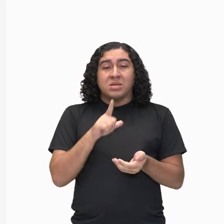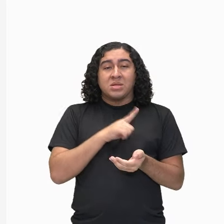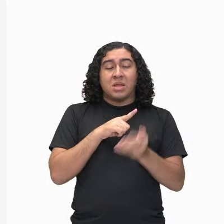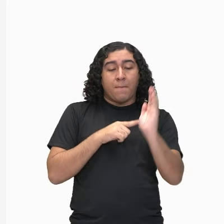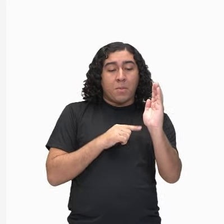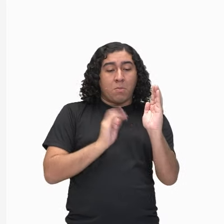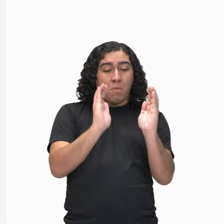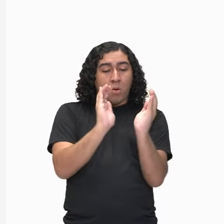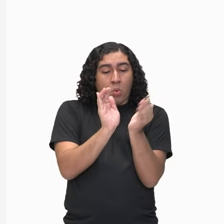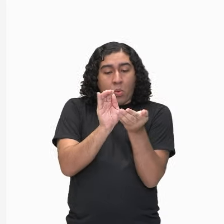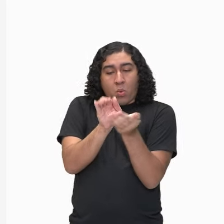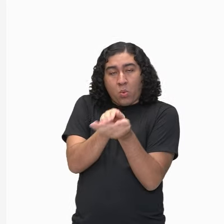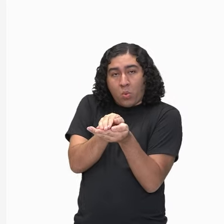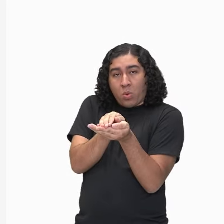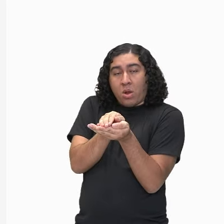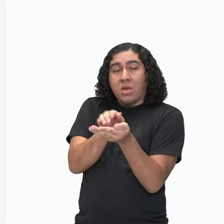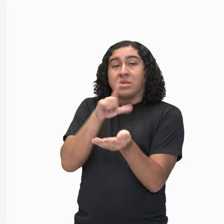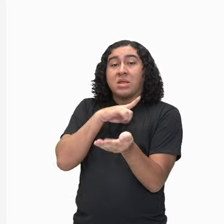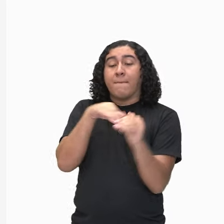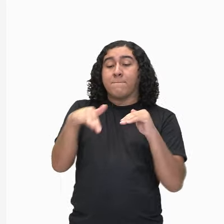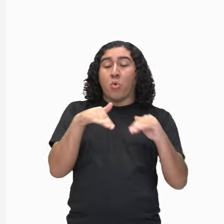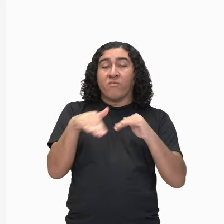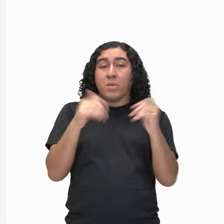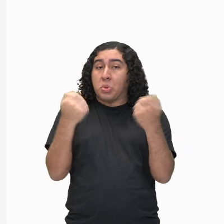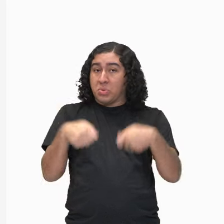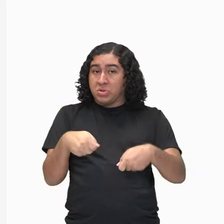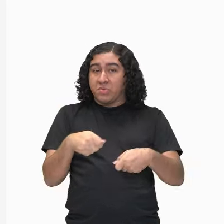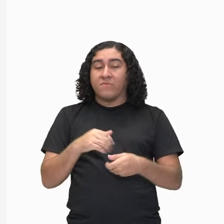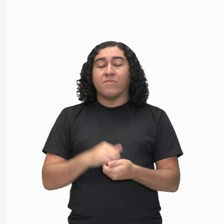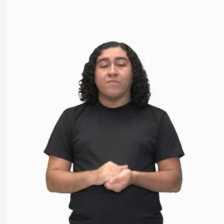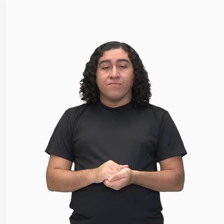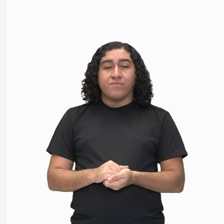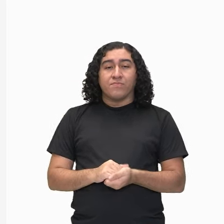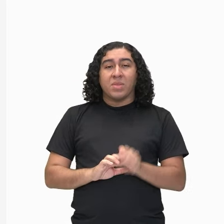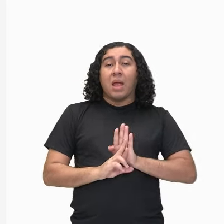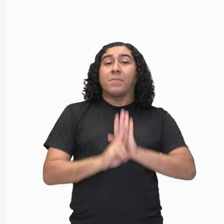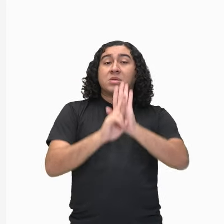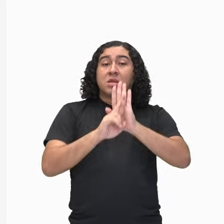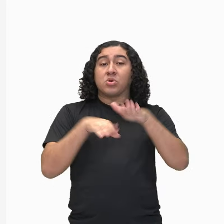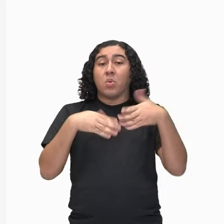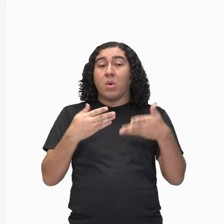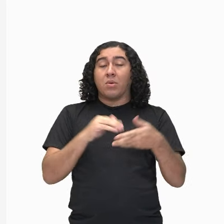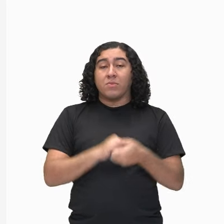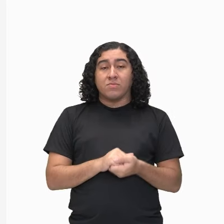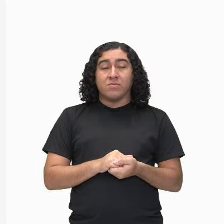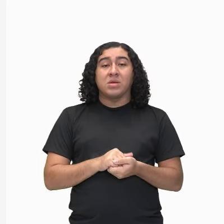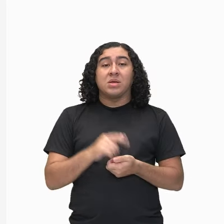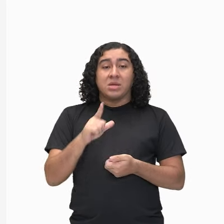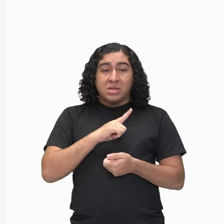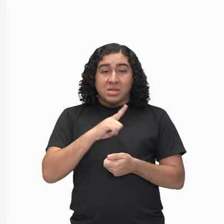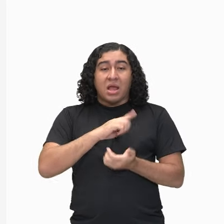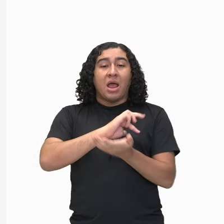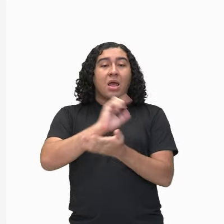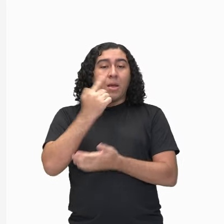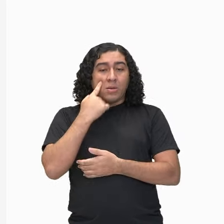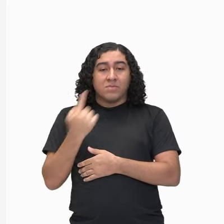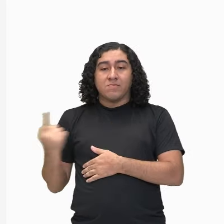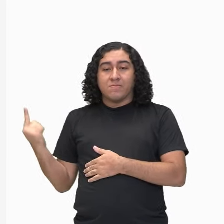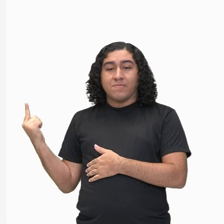conchas articuladas. E os grandes representantes delas são os mexilhões e as